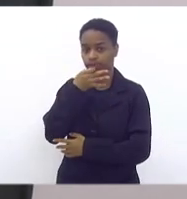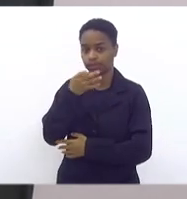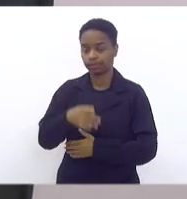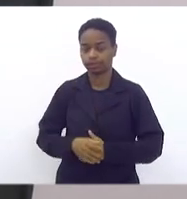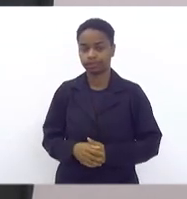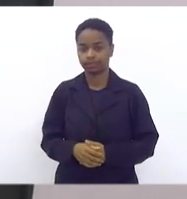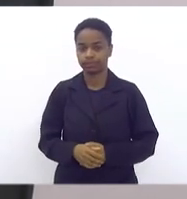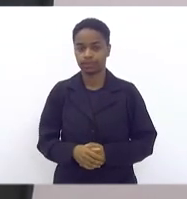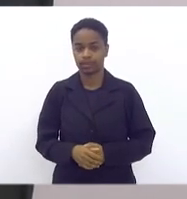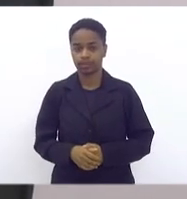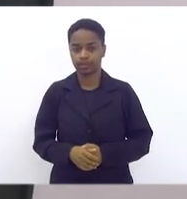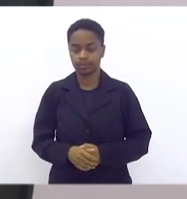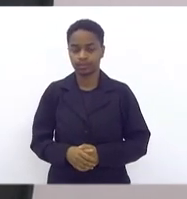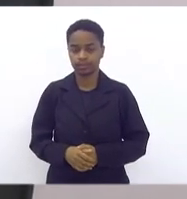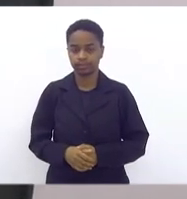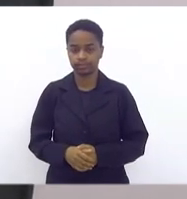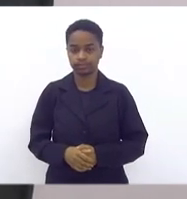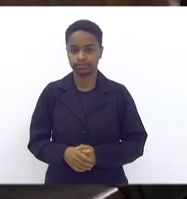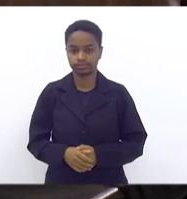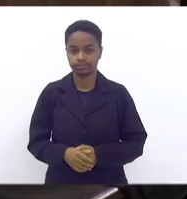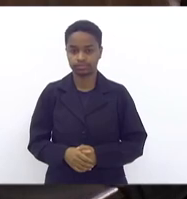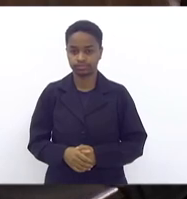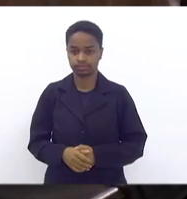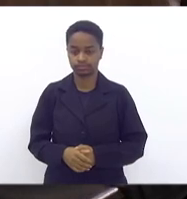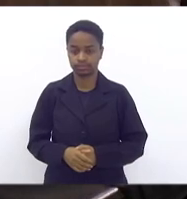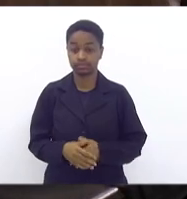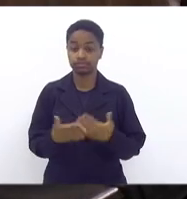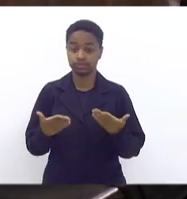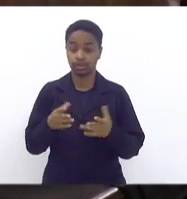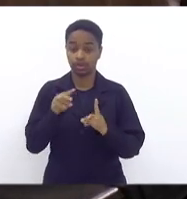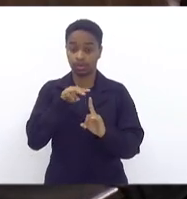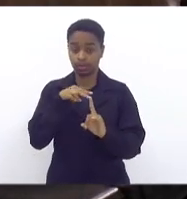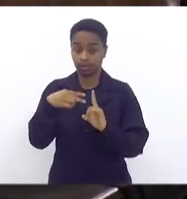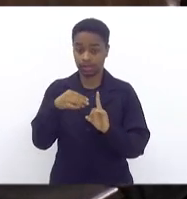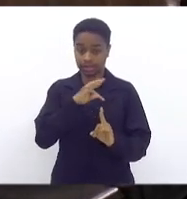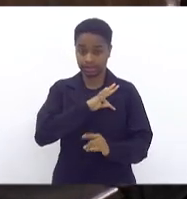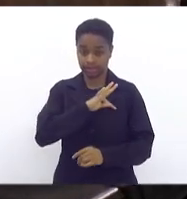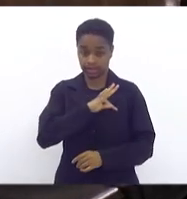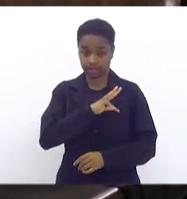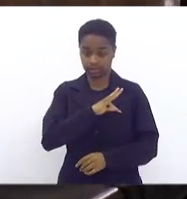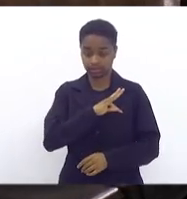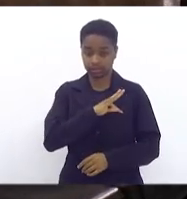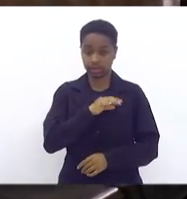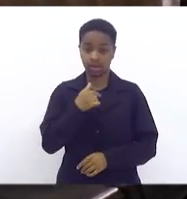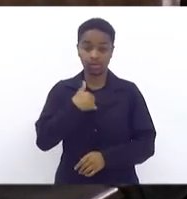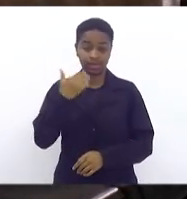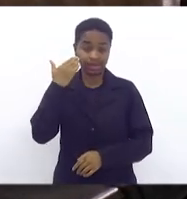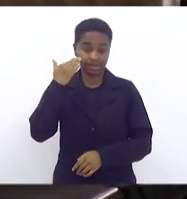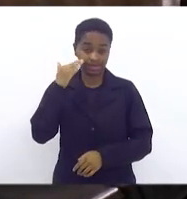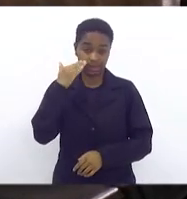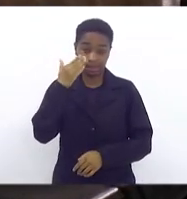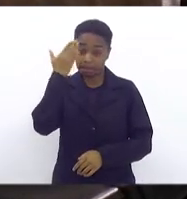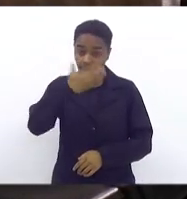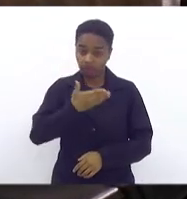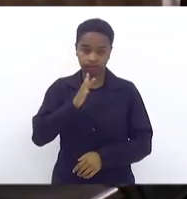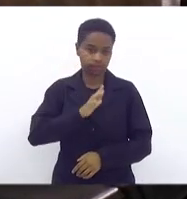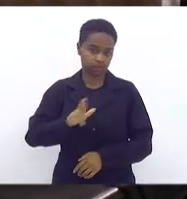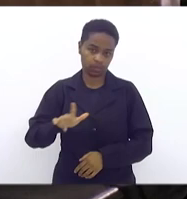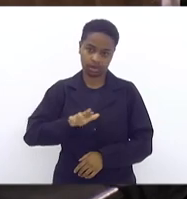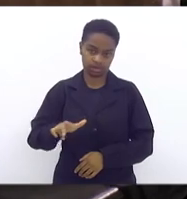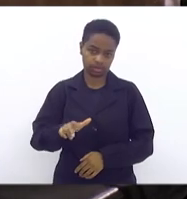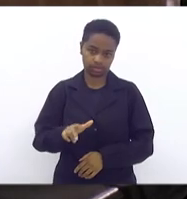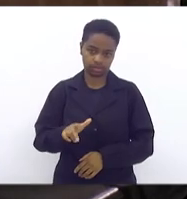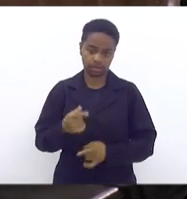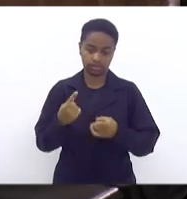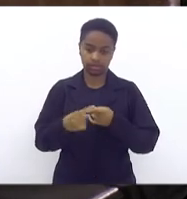sobre isso vamos lá eu eu entendo do ponto de vista técnico que não é uma não é nem prova o que vem